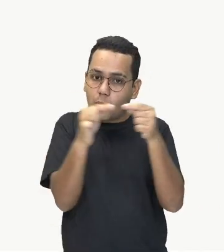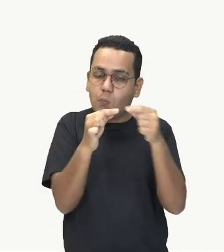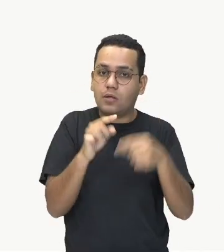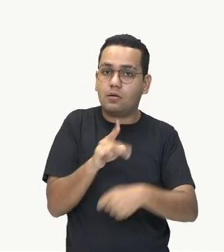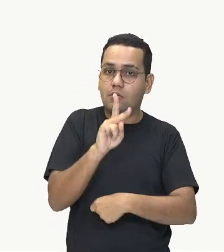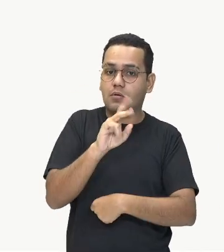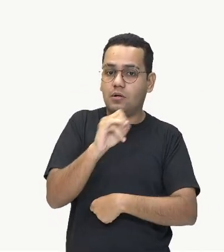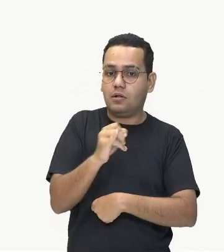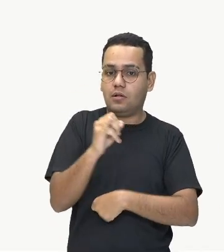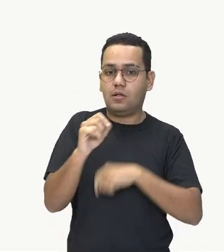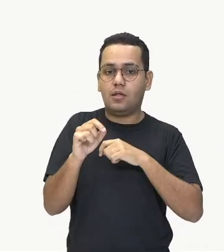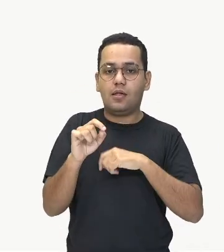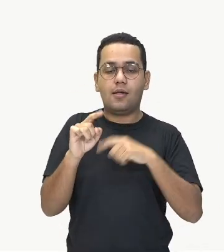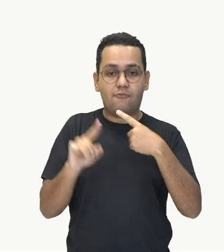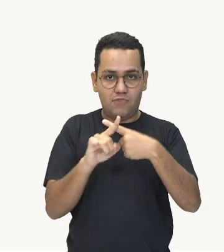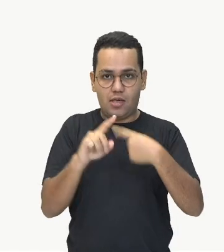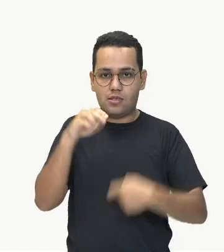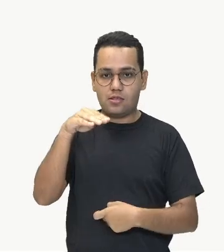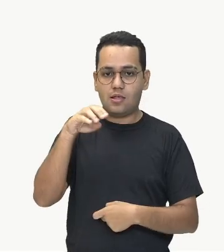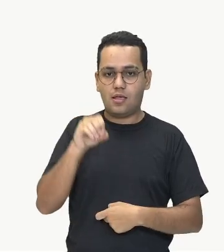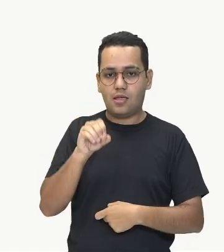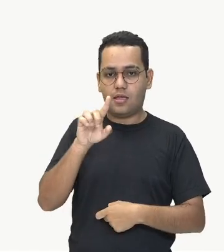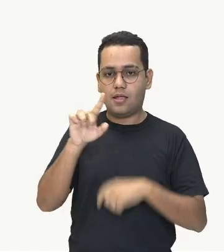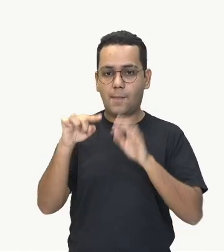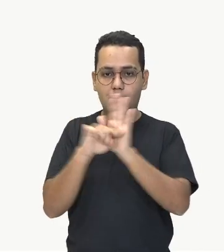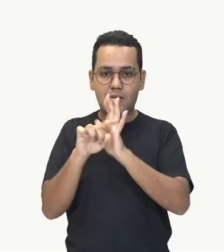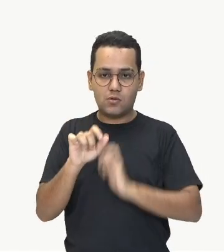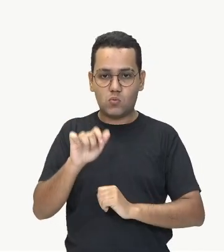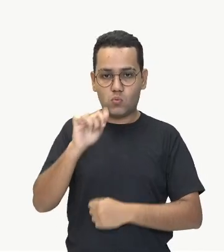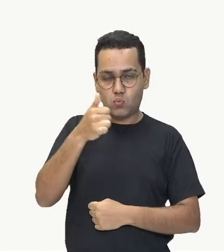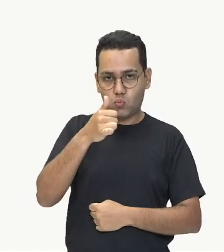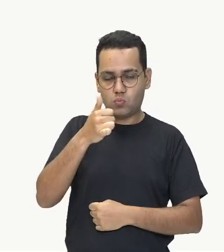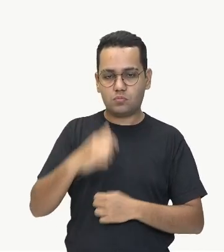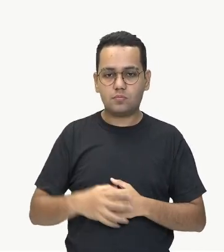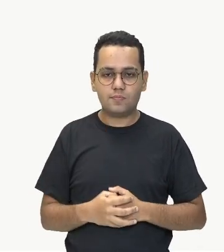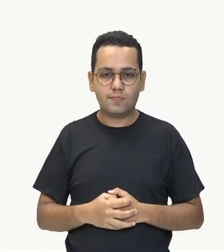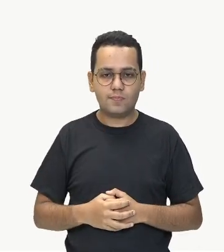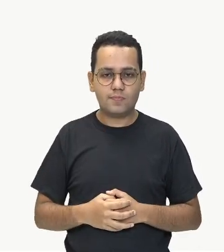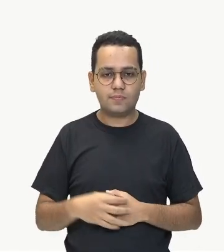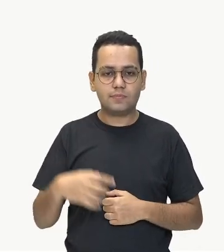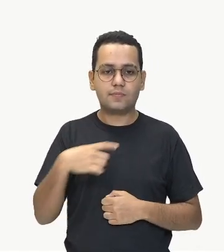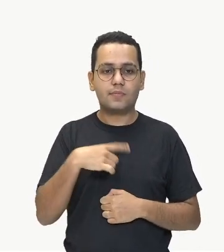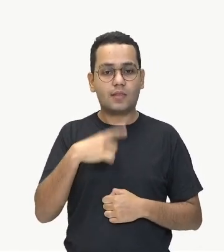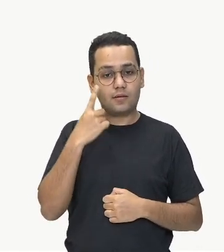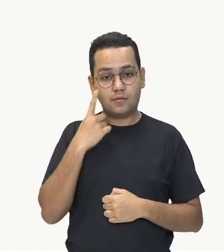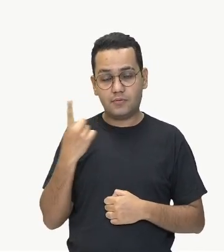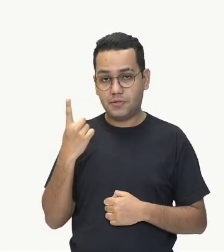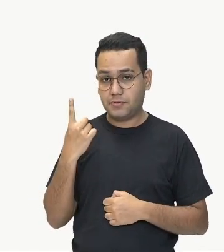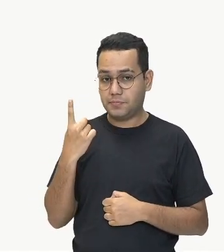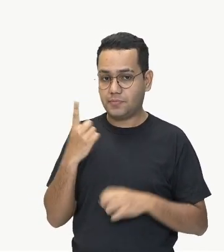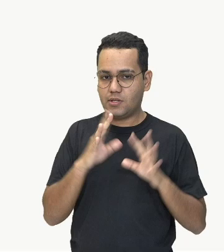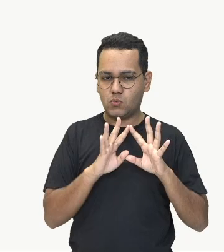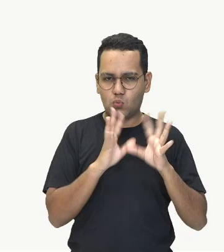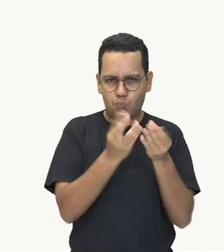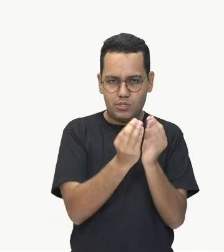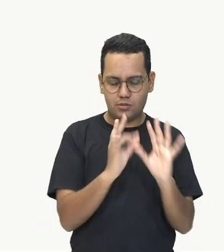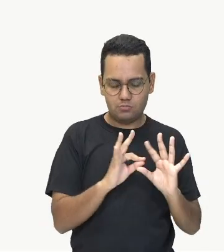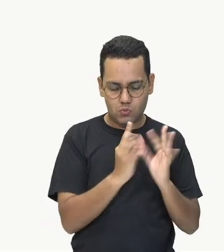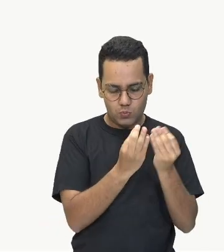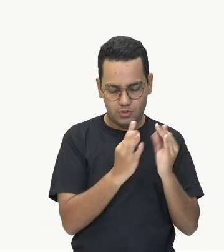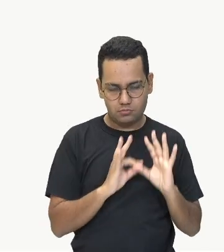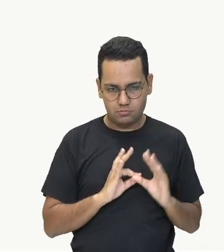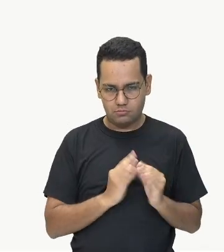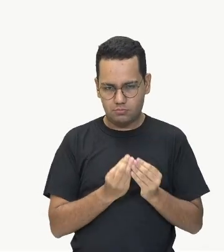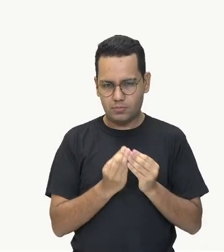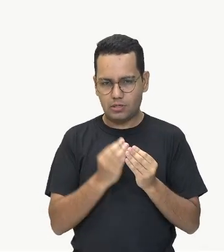gente tem aqui as substâncias né e os valores de cada uma lembra que é kj por